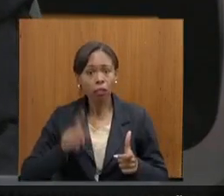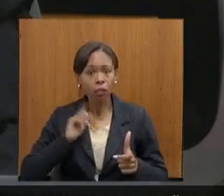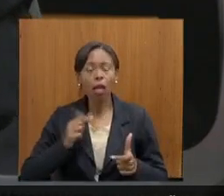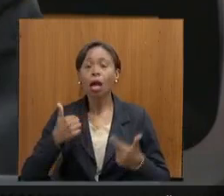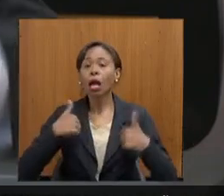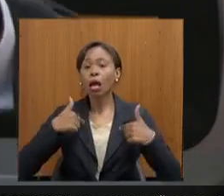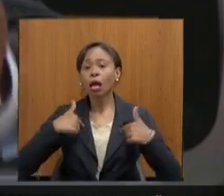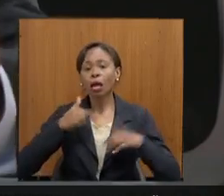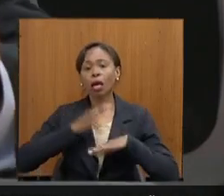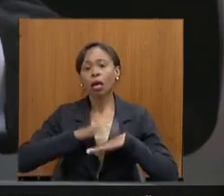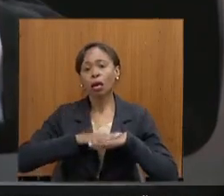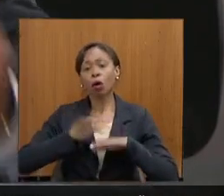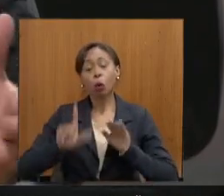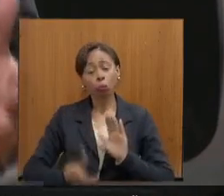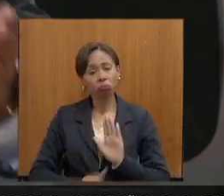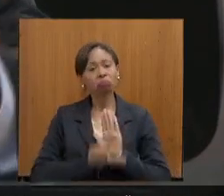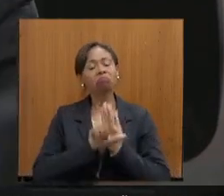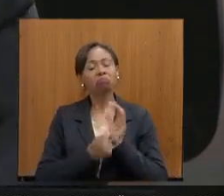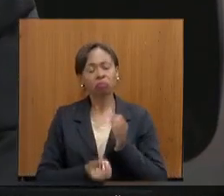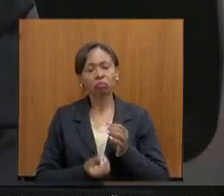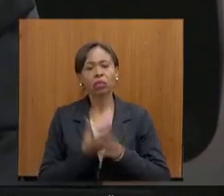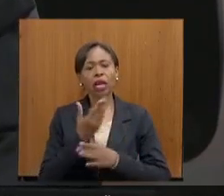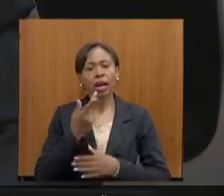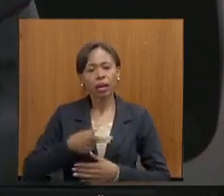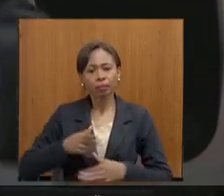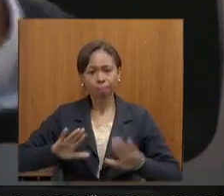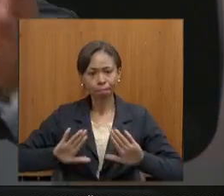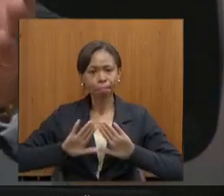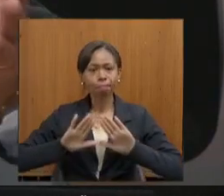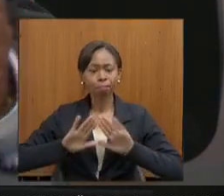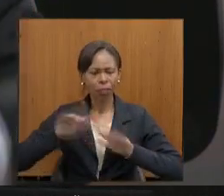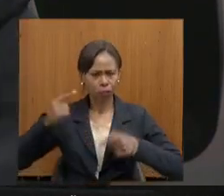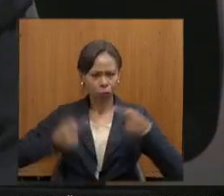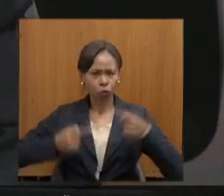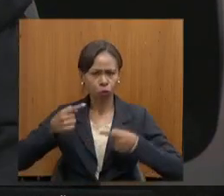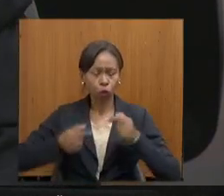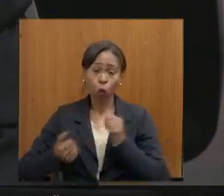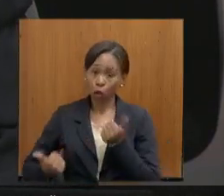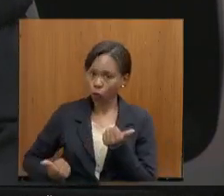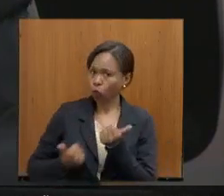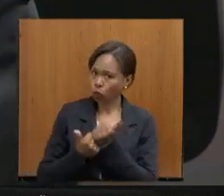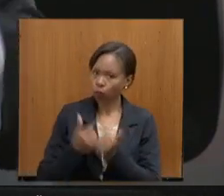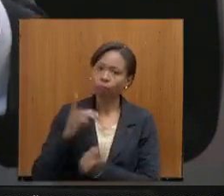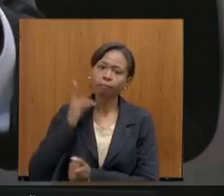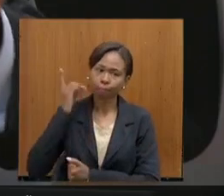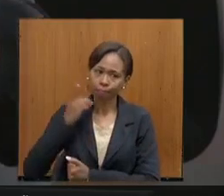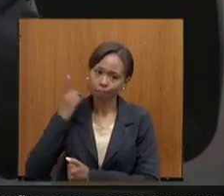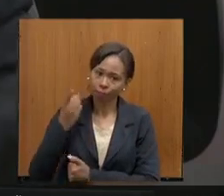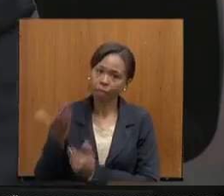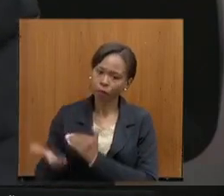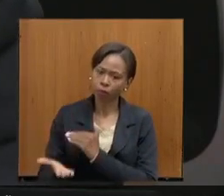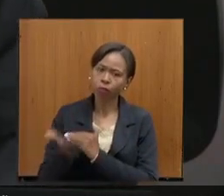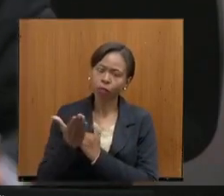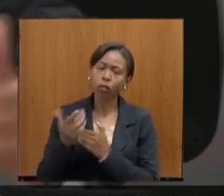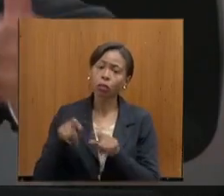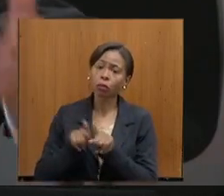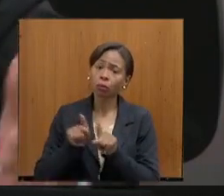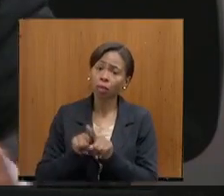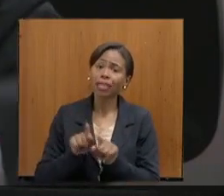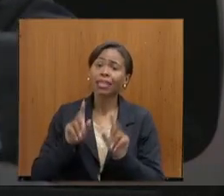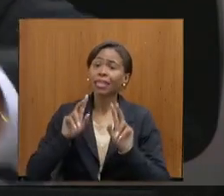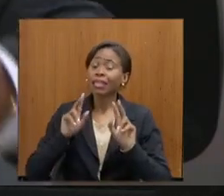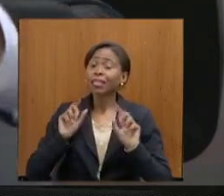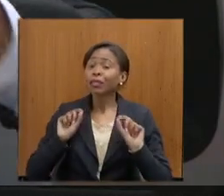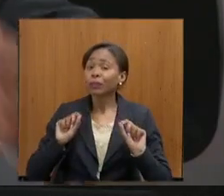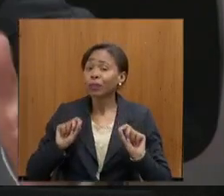desta lei de batida que na Assembleia Legislativa com apoio dos parlamentares que têm acima de tudo